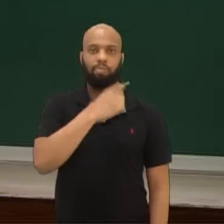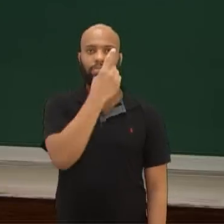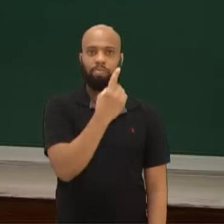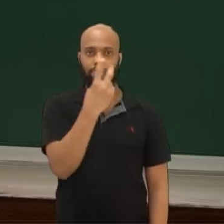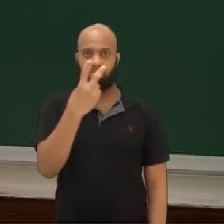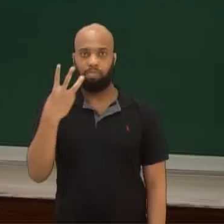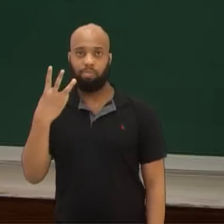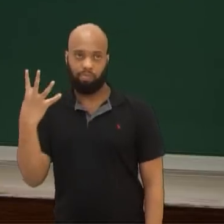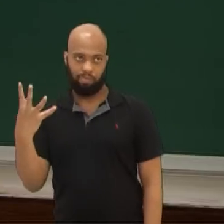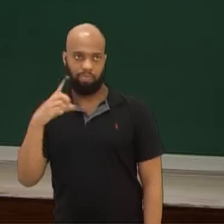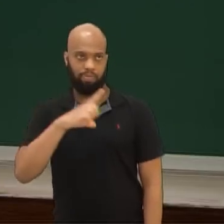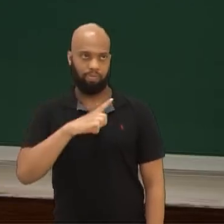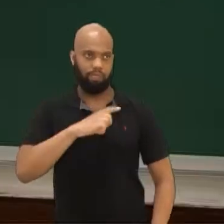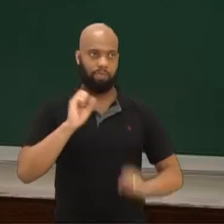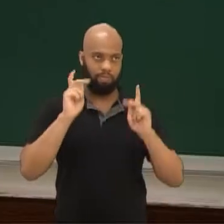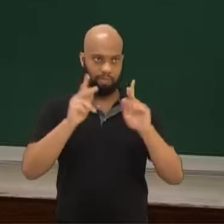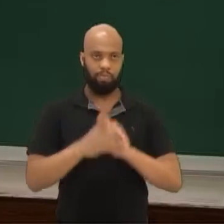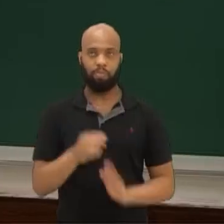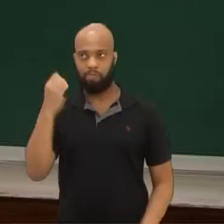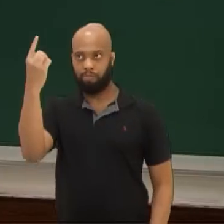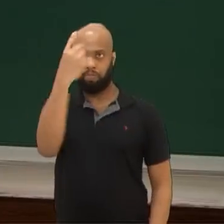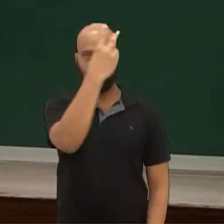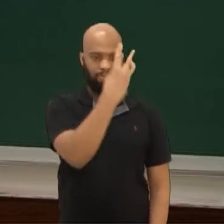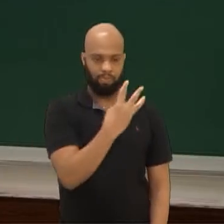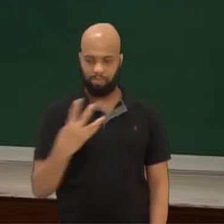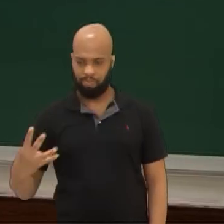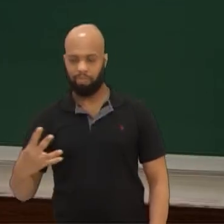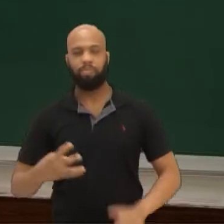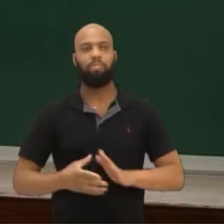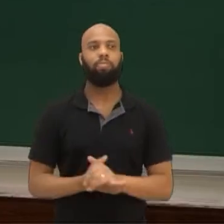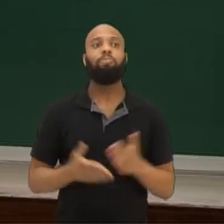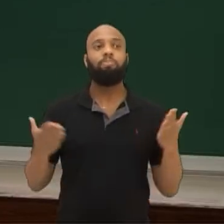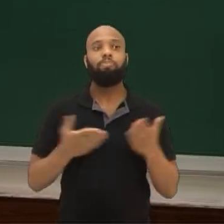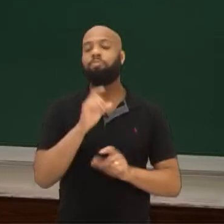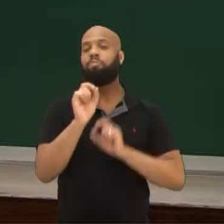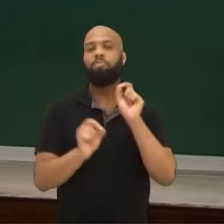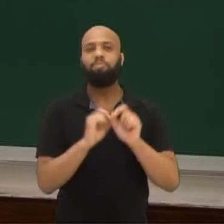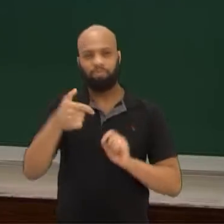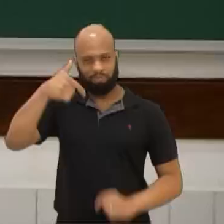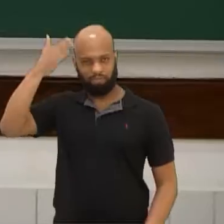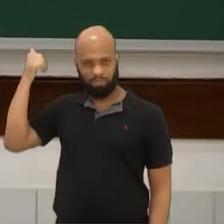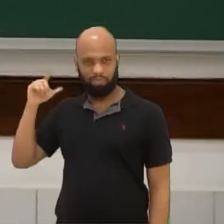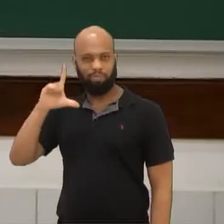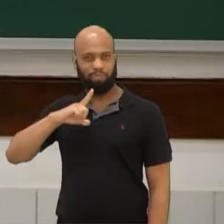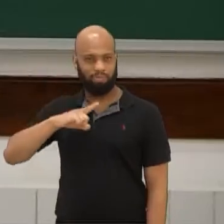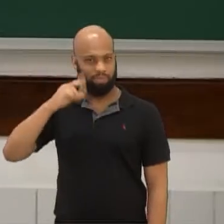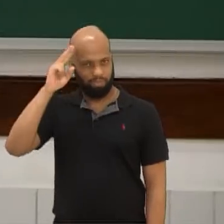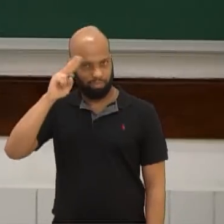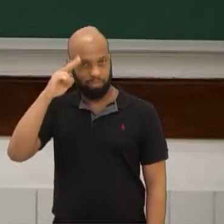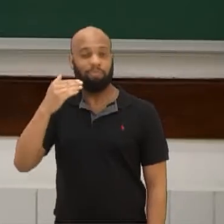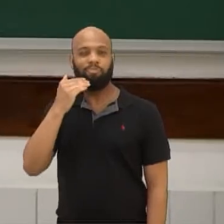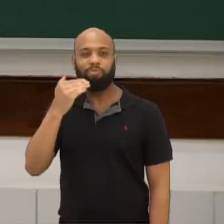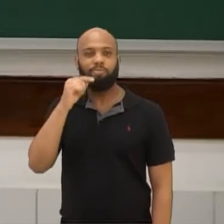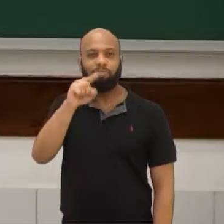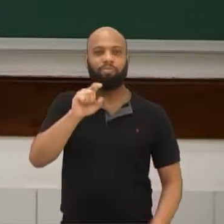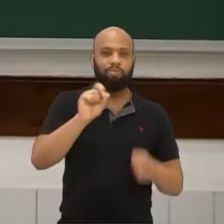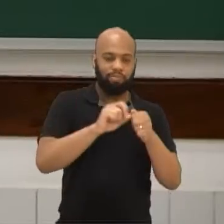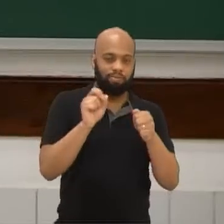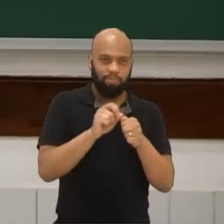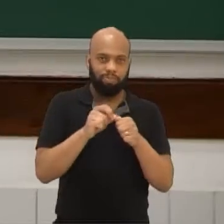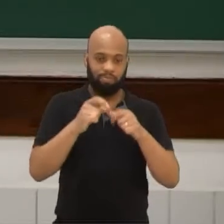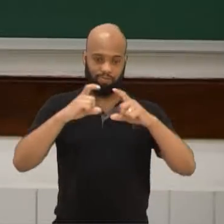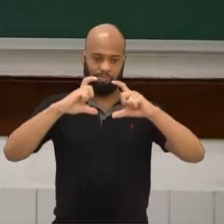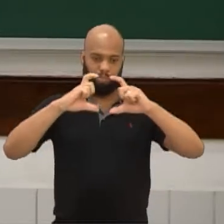3, 4. Ok? Tudo bem? Então, o que a professora deixou para casa para vocês? Para vocês